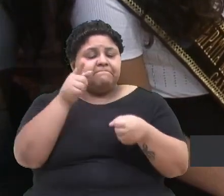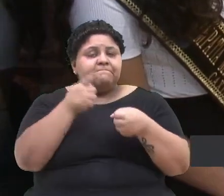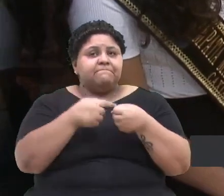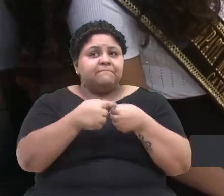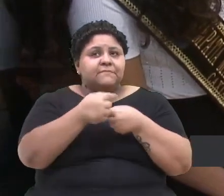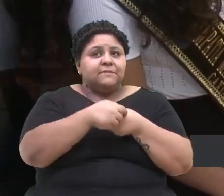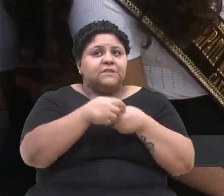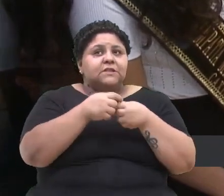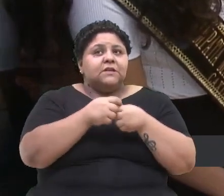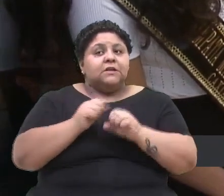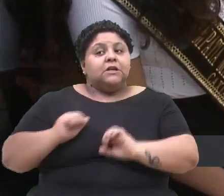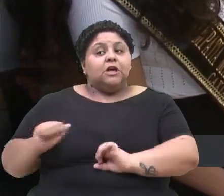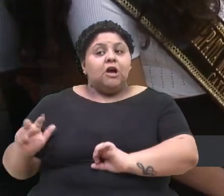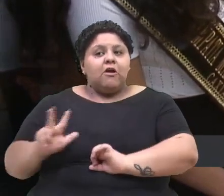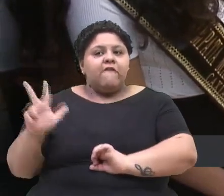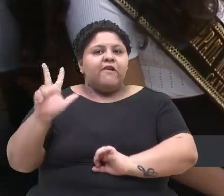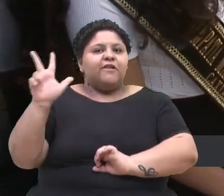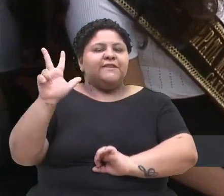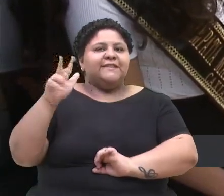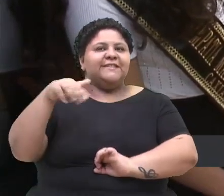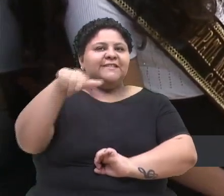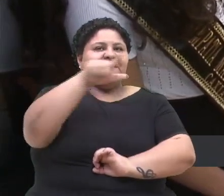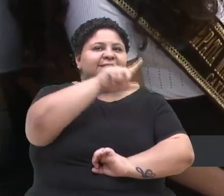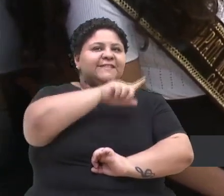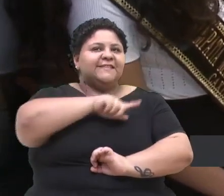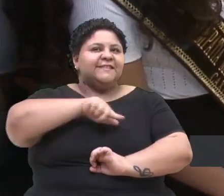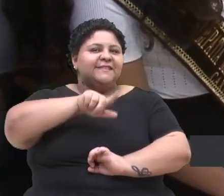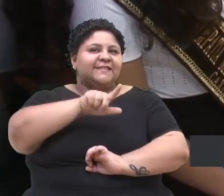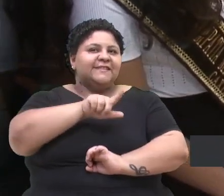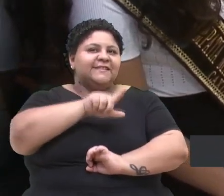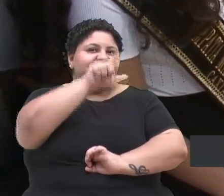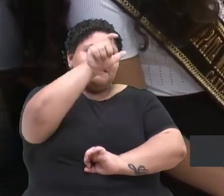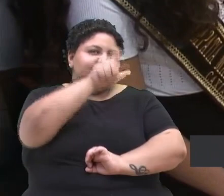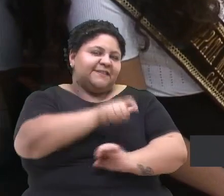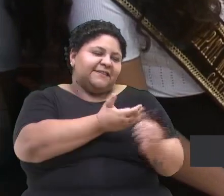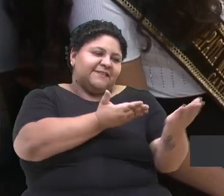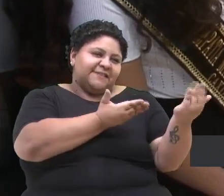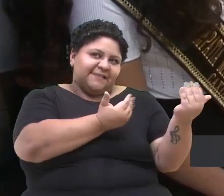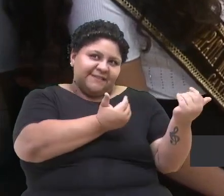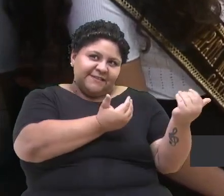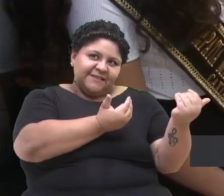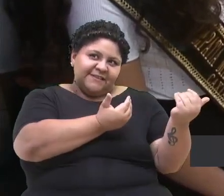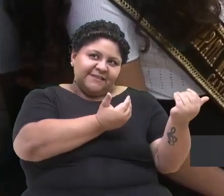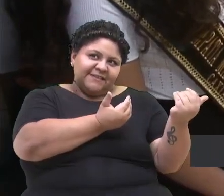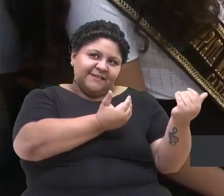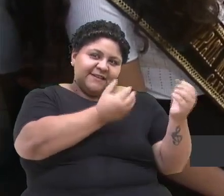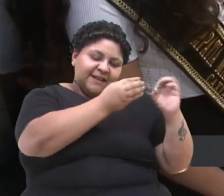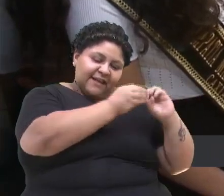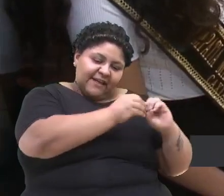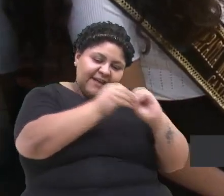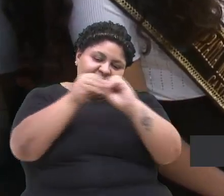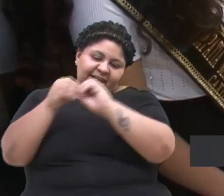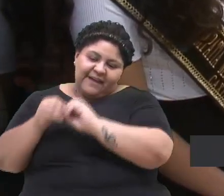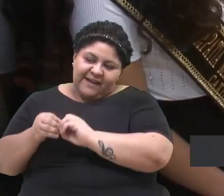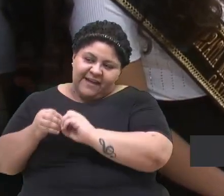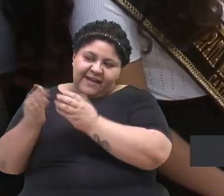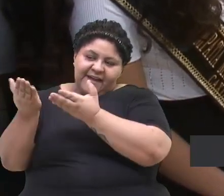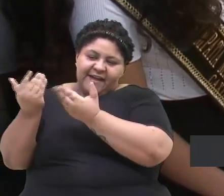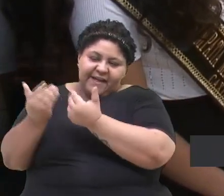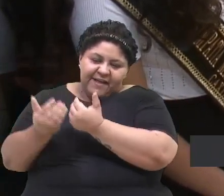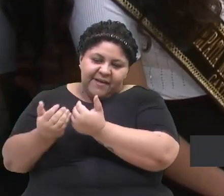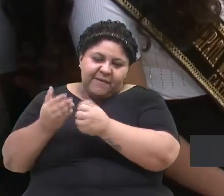e valorizando as nossas meninas, as nossas comunidades, trazendo os jovens para participar da